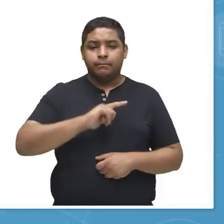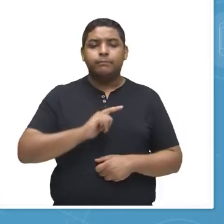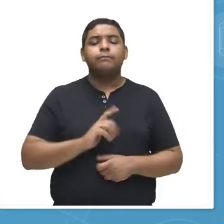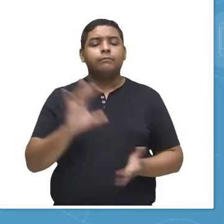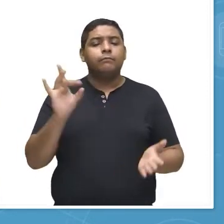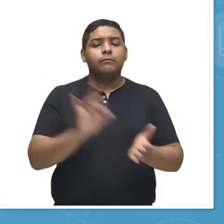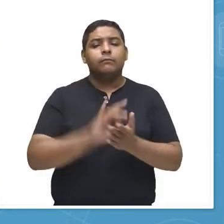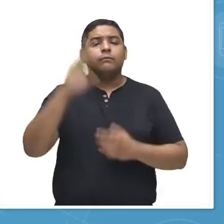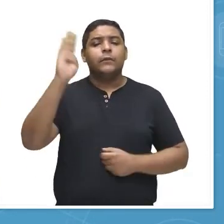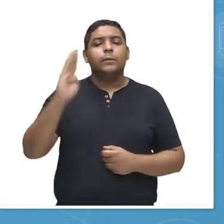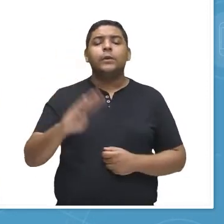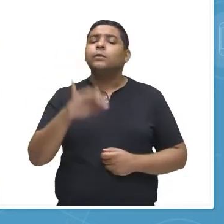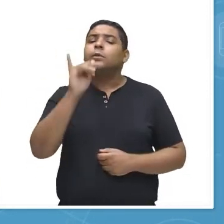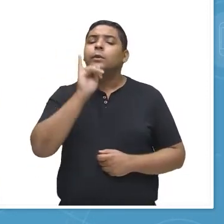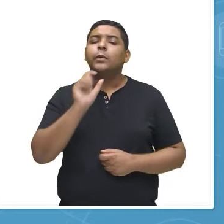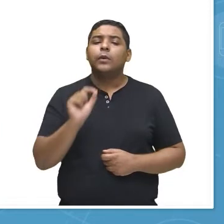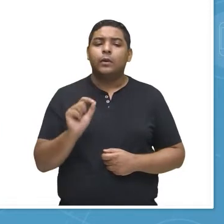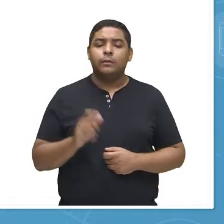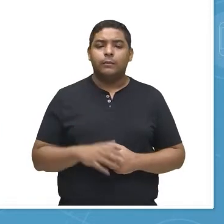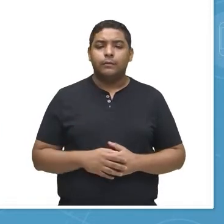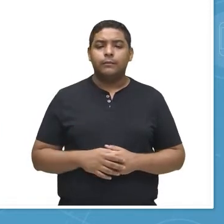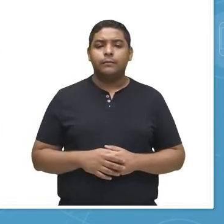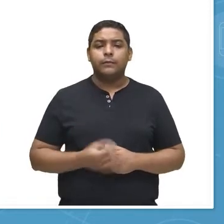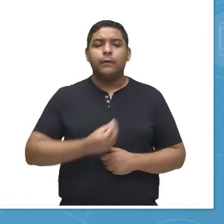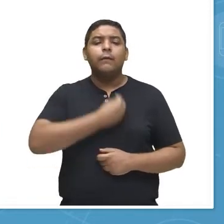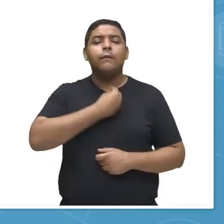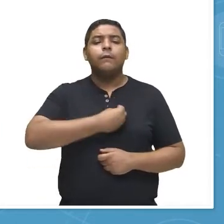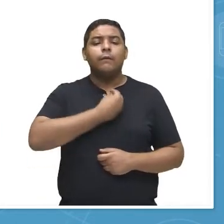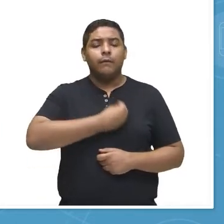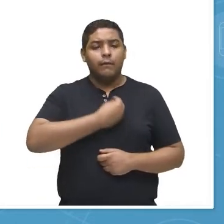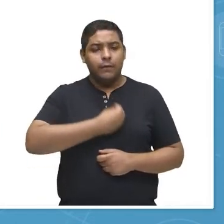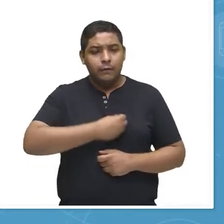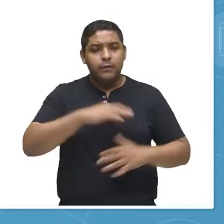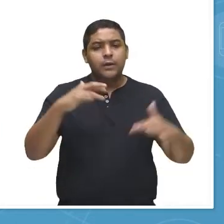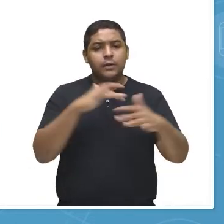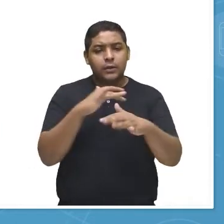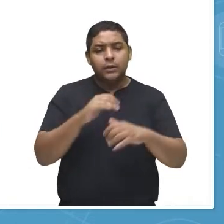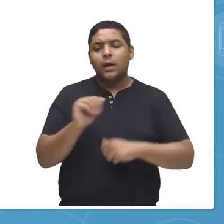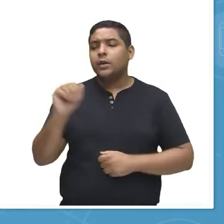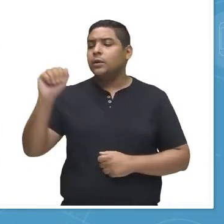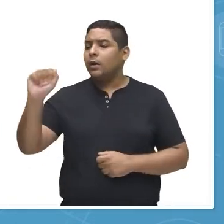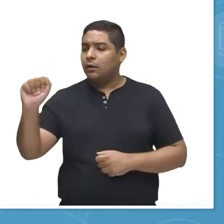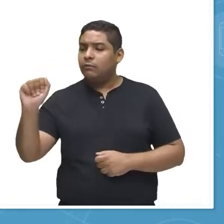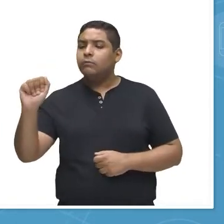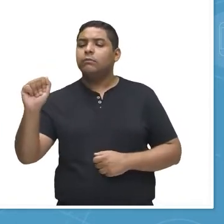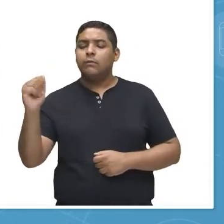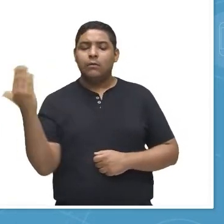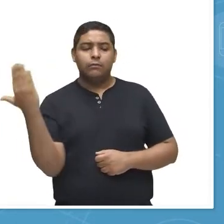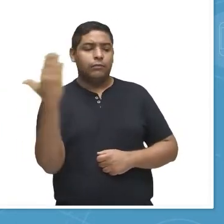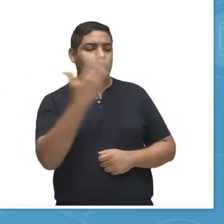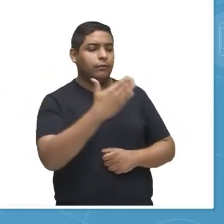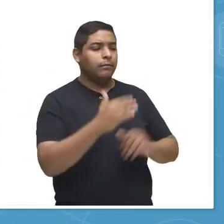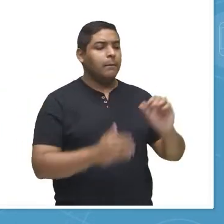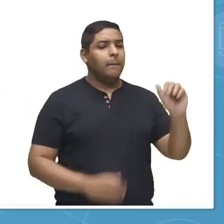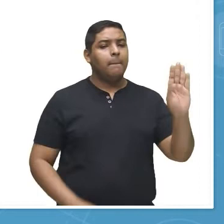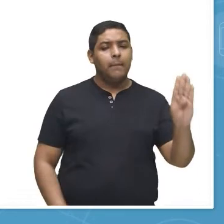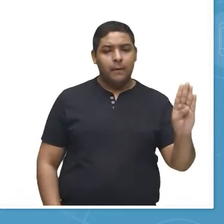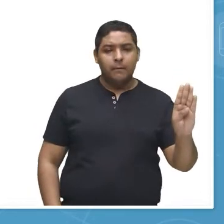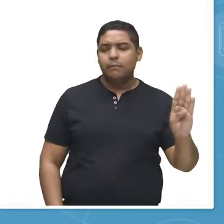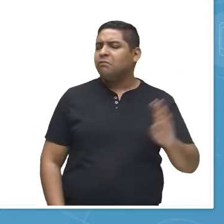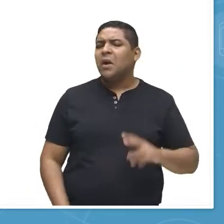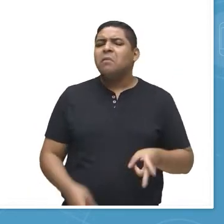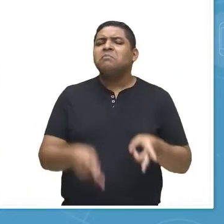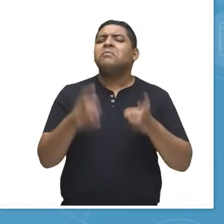Brasil que você está numa cidade A e vai para uma cidade B, você não percebe, porque é tudo